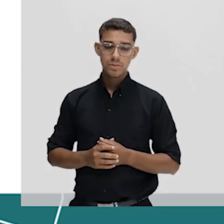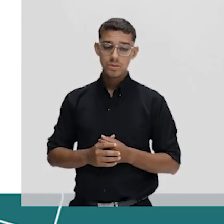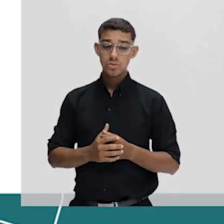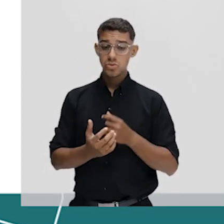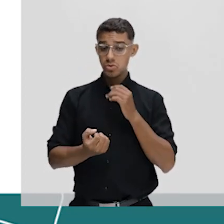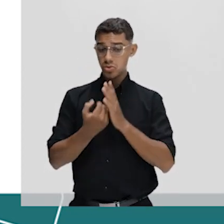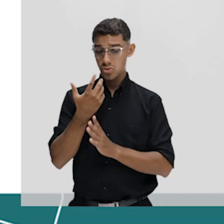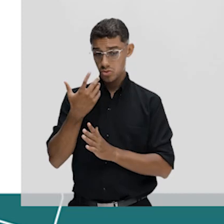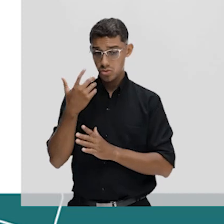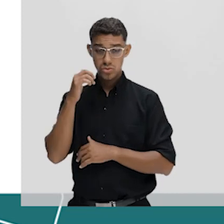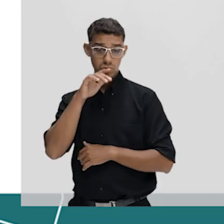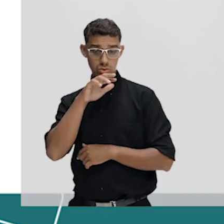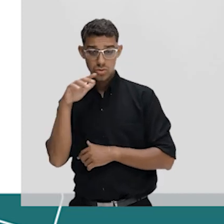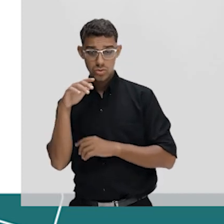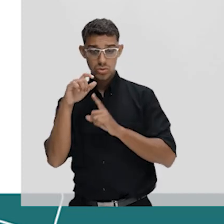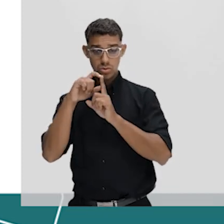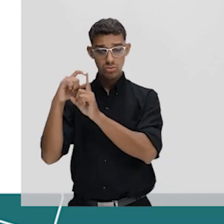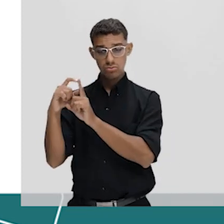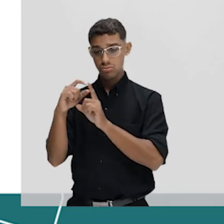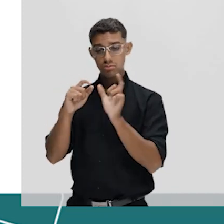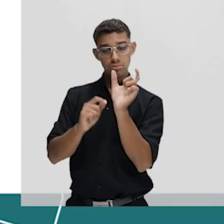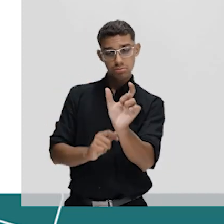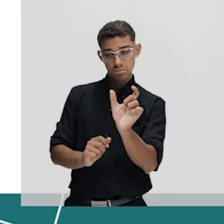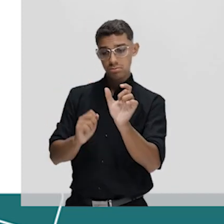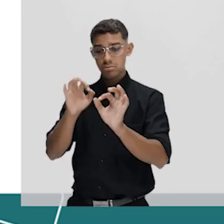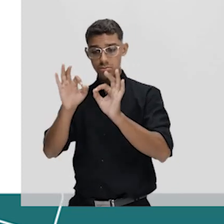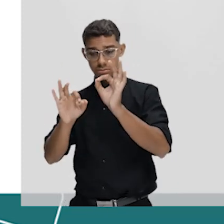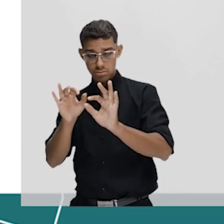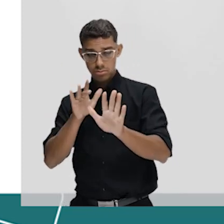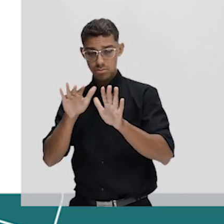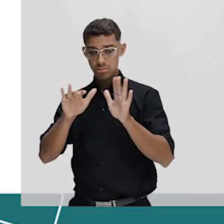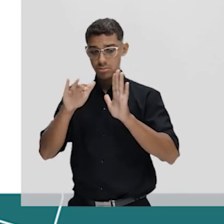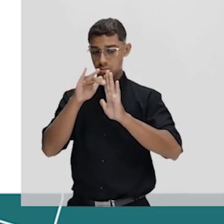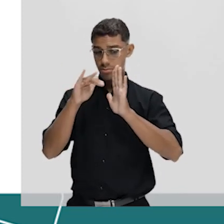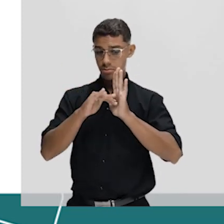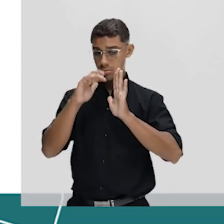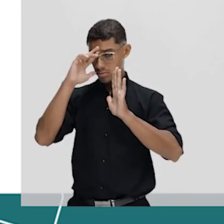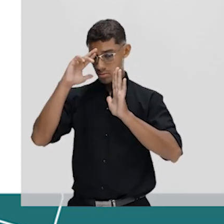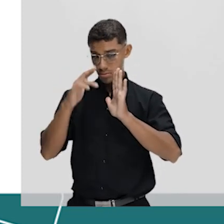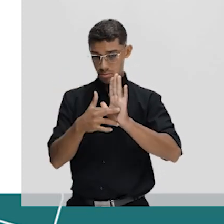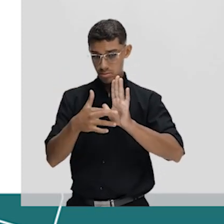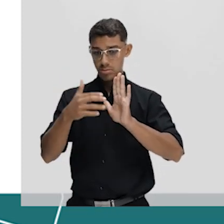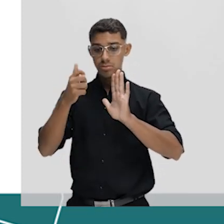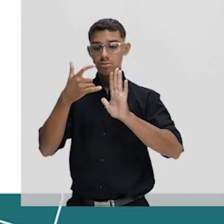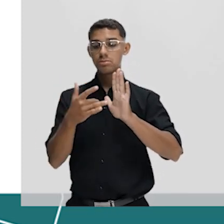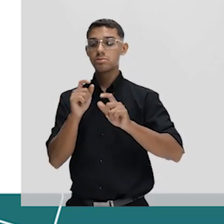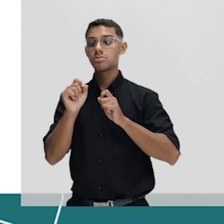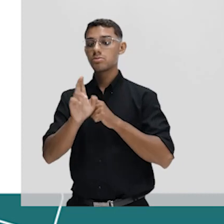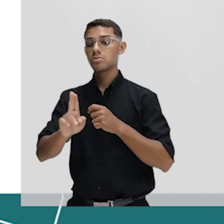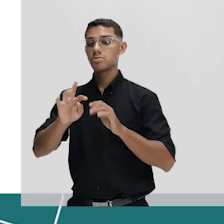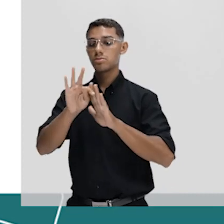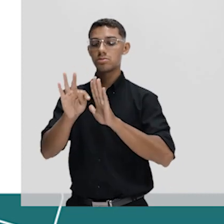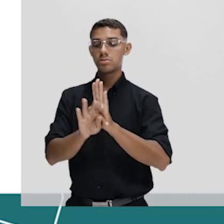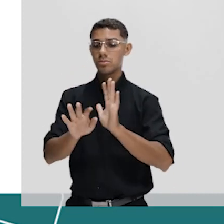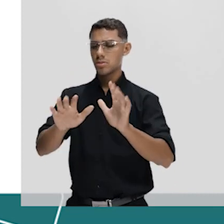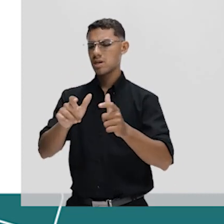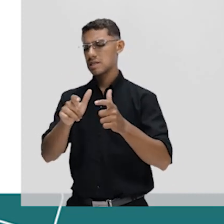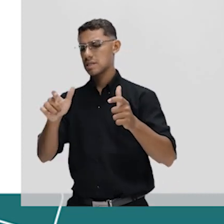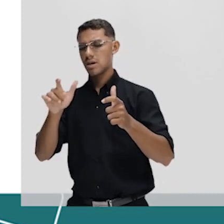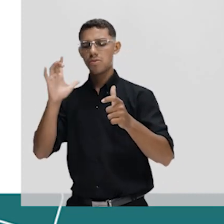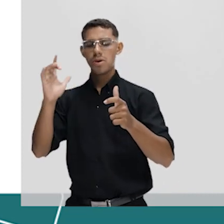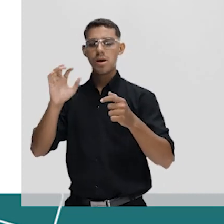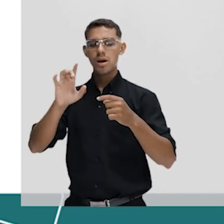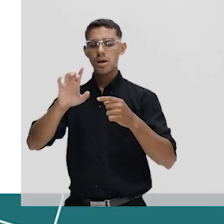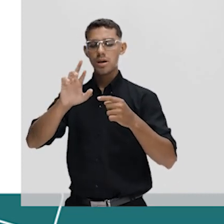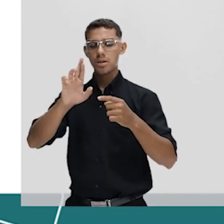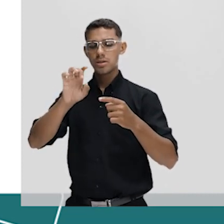a utilização dos artigos indefinidos deve ser moderada, de modo que o excesso do seu uso no texto não provoque um inchaço ou uma